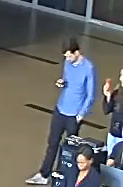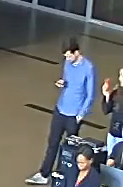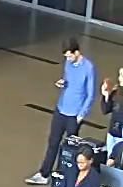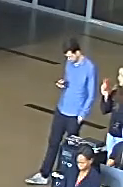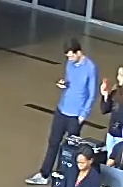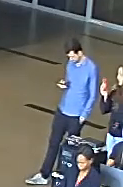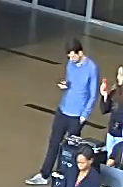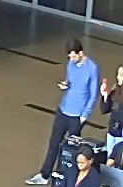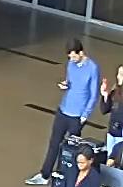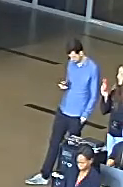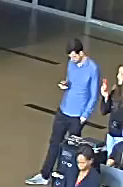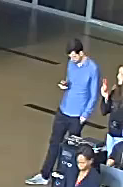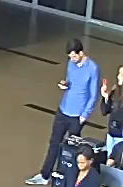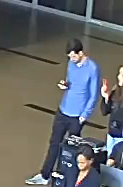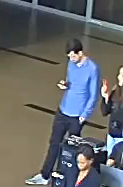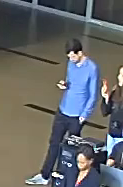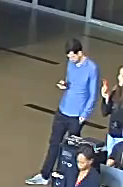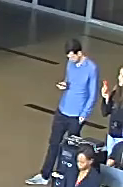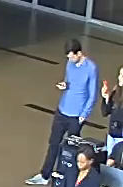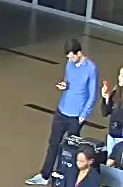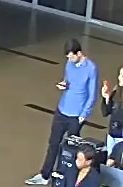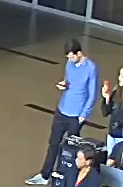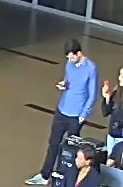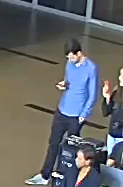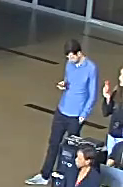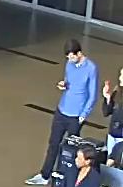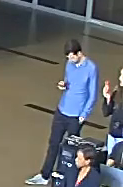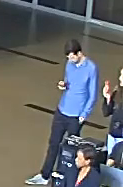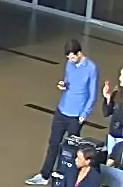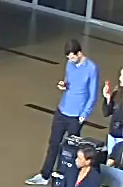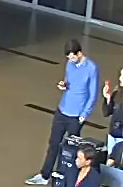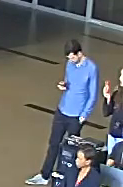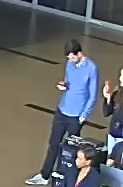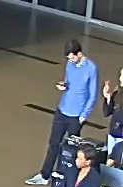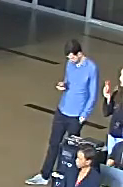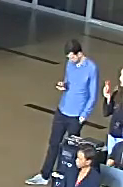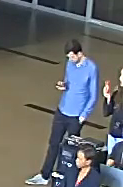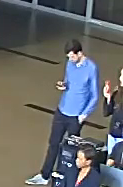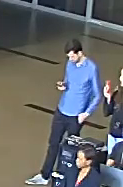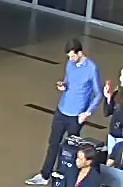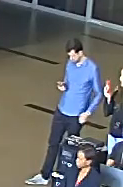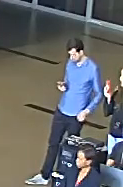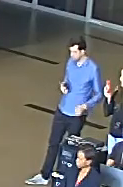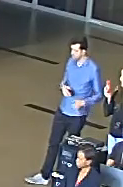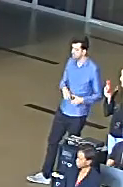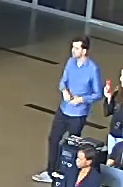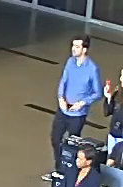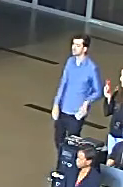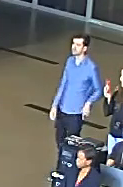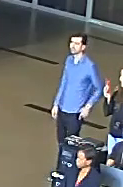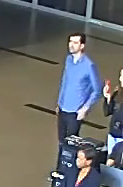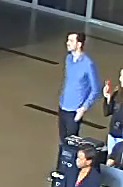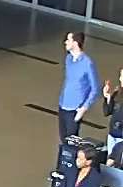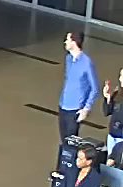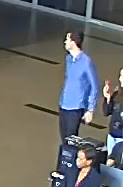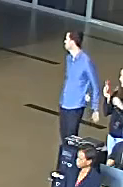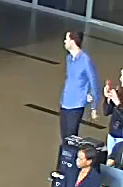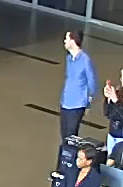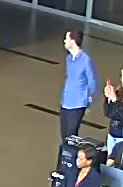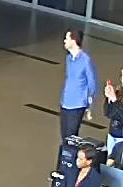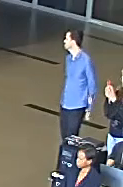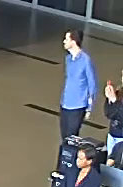de oportunidad com as demais pessoas por meio de identificação e eliminação de todos os obstáculos e